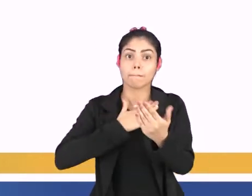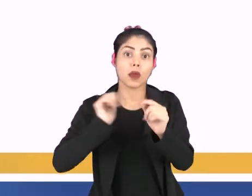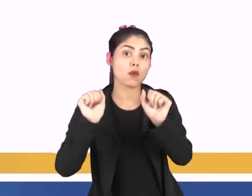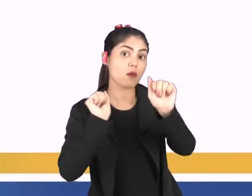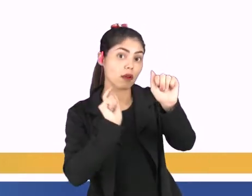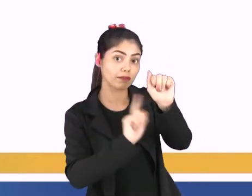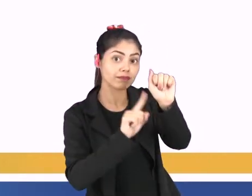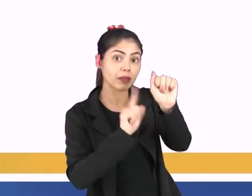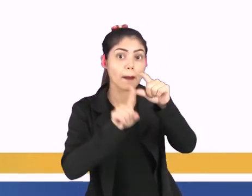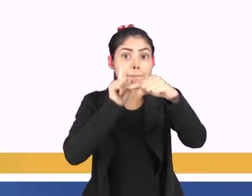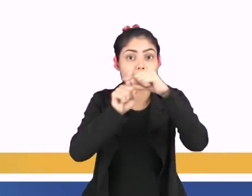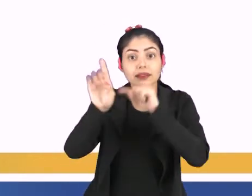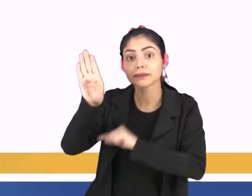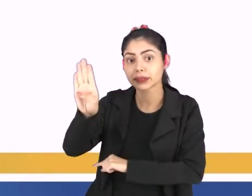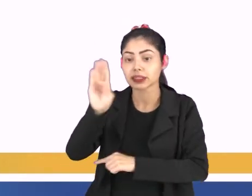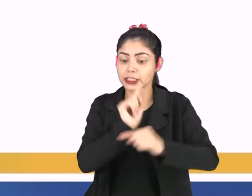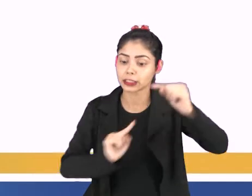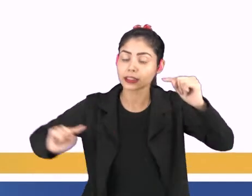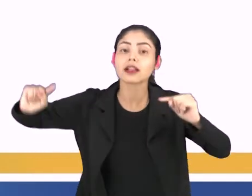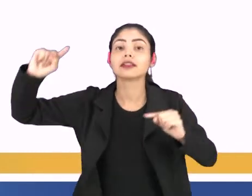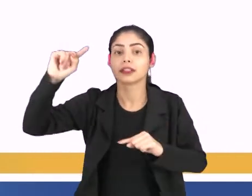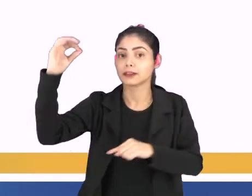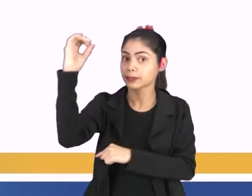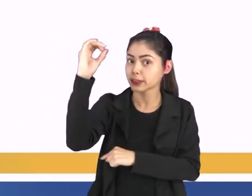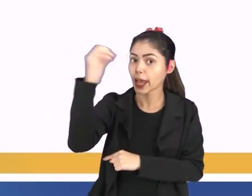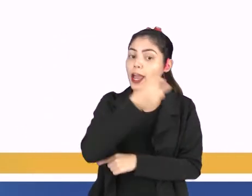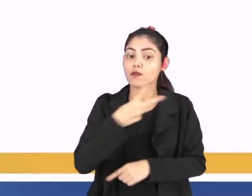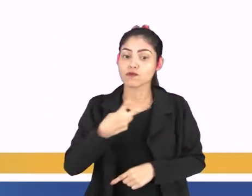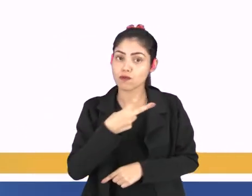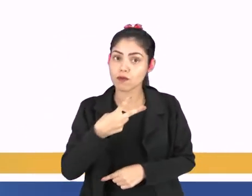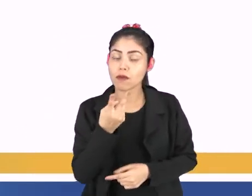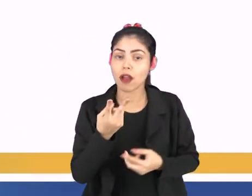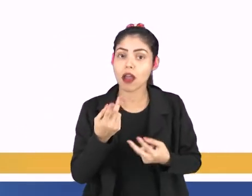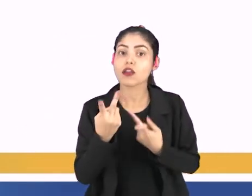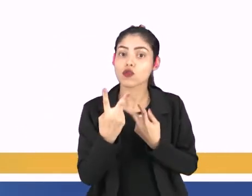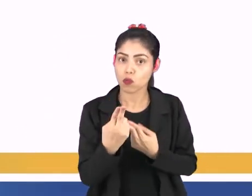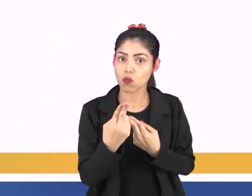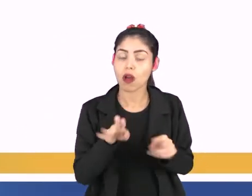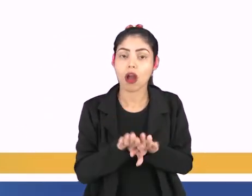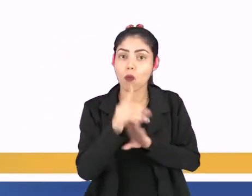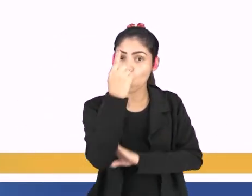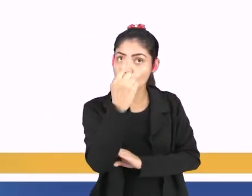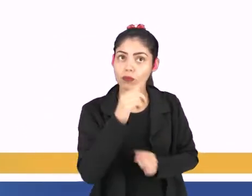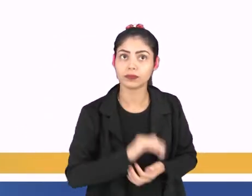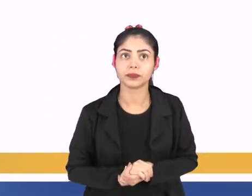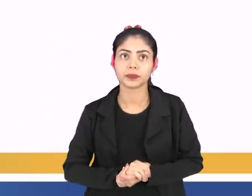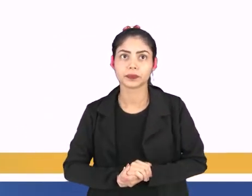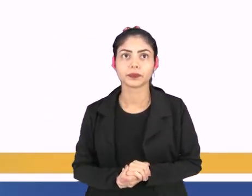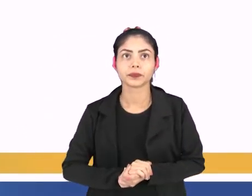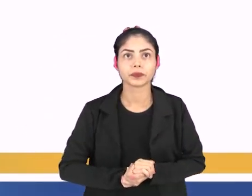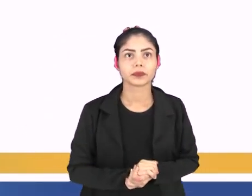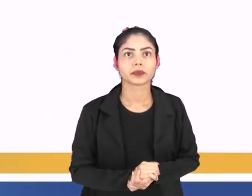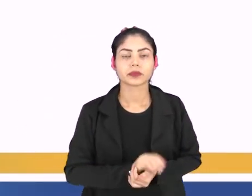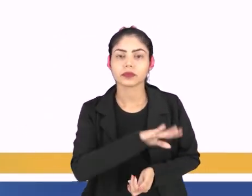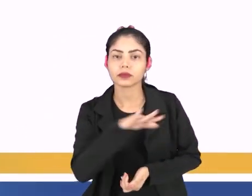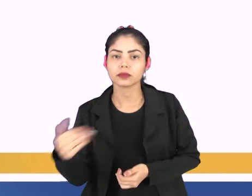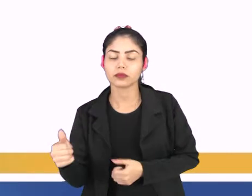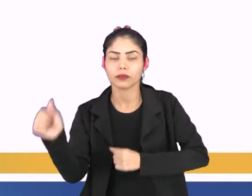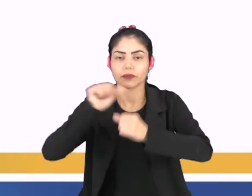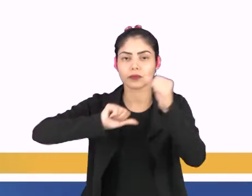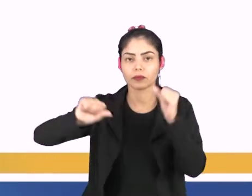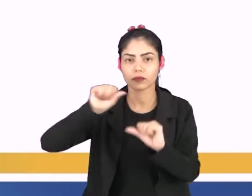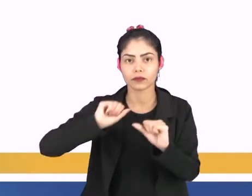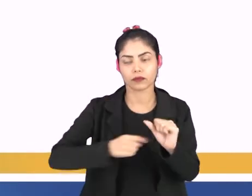A mais B elevado a zero é igual a 1. E quando nós transpormos esse conhecimento